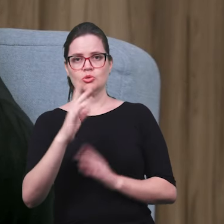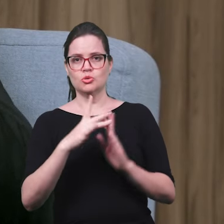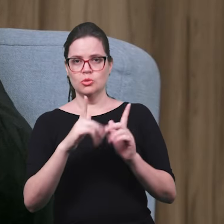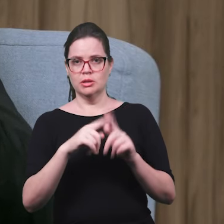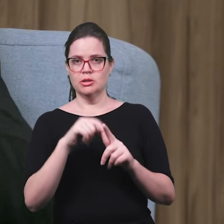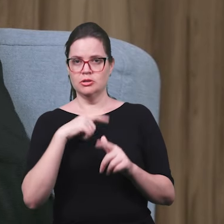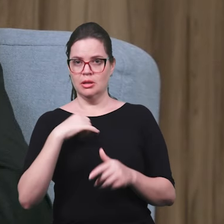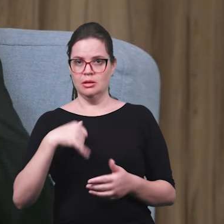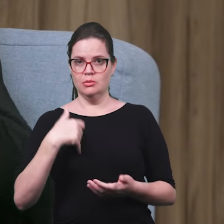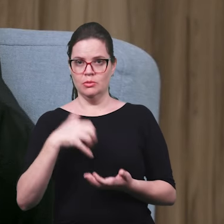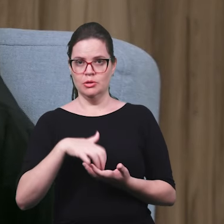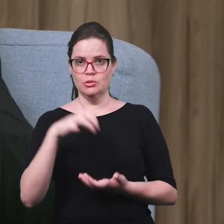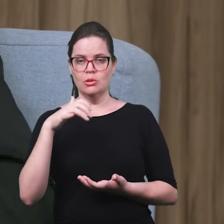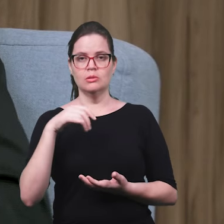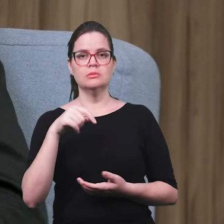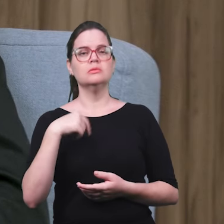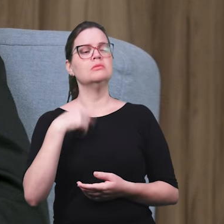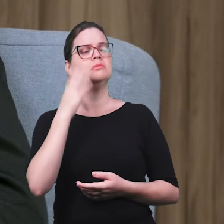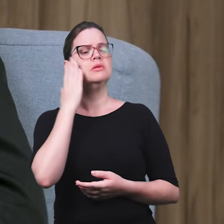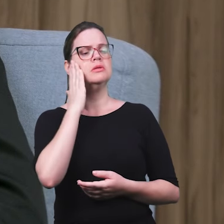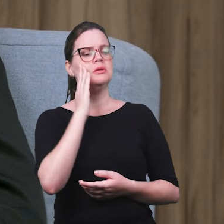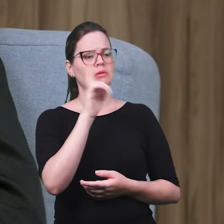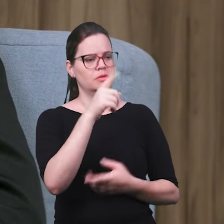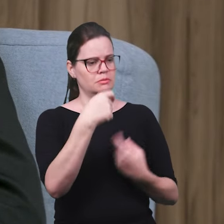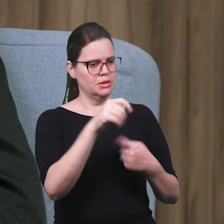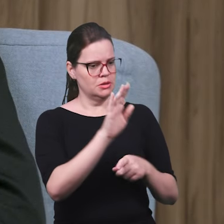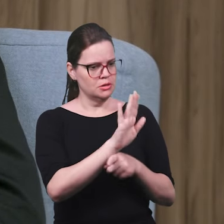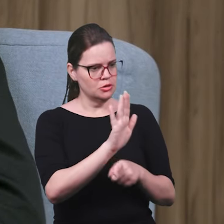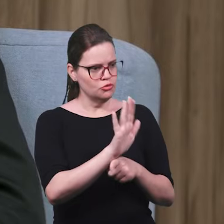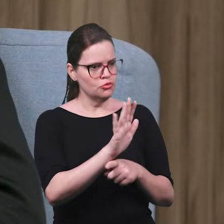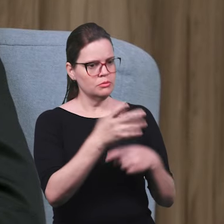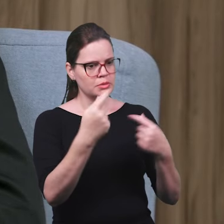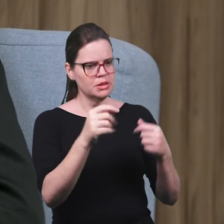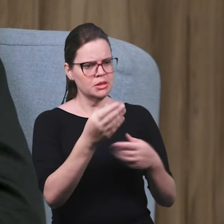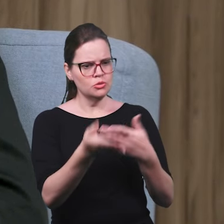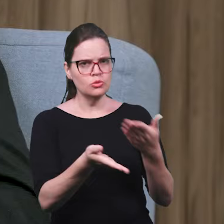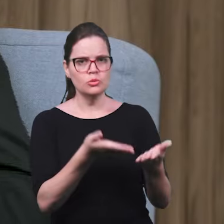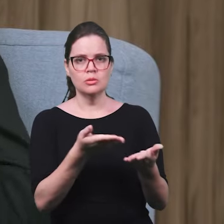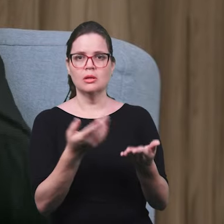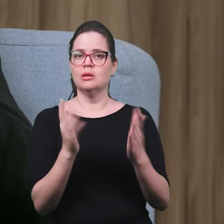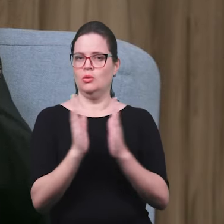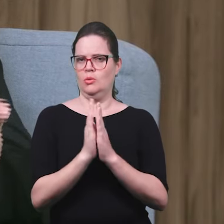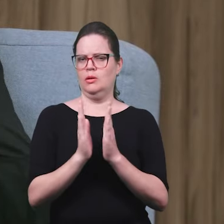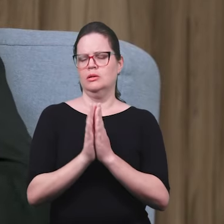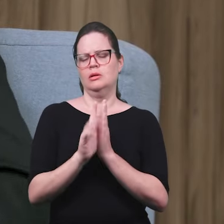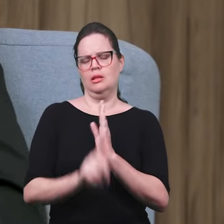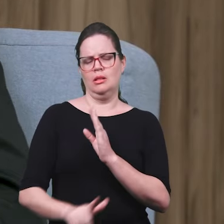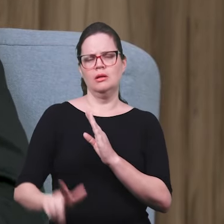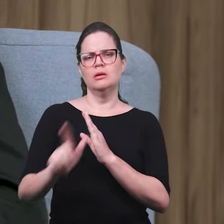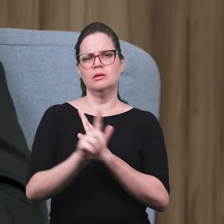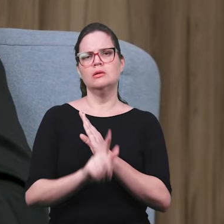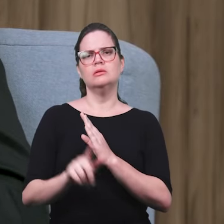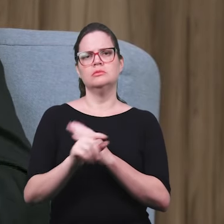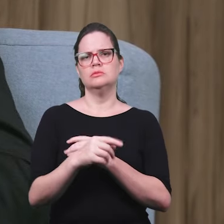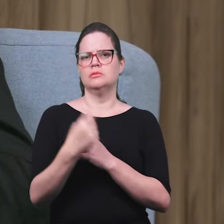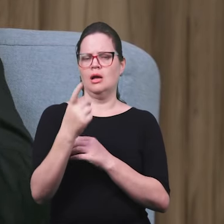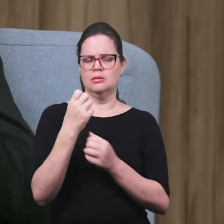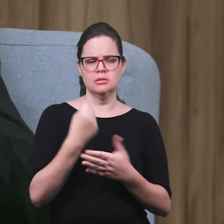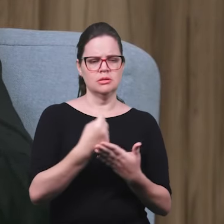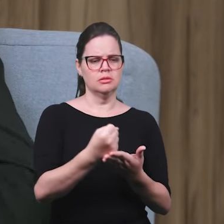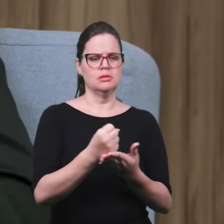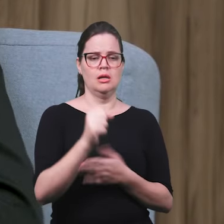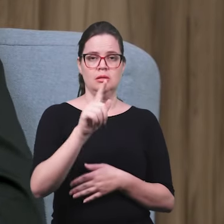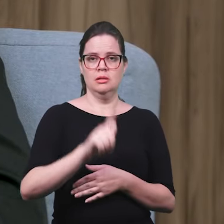idoso lá na sua igreja, procura saber se ele precisa de um cuidado maior, além das suas orações, claro, além da